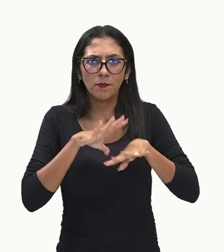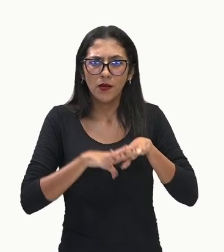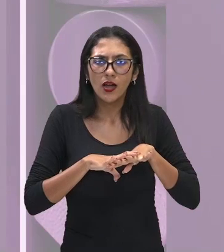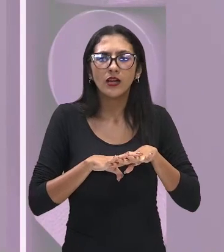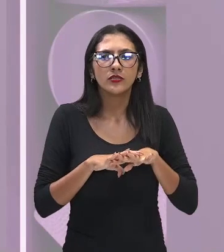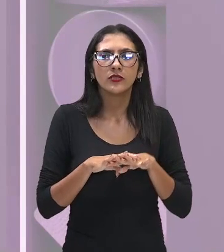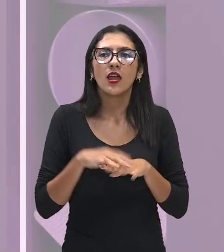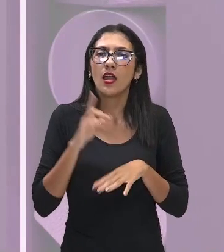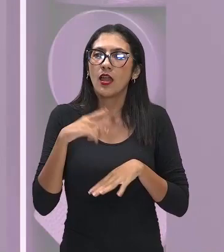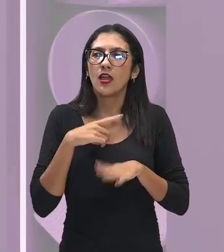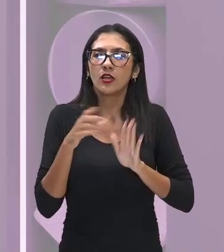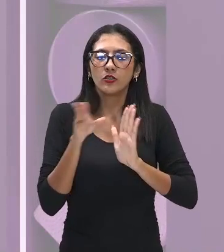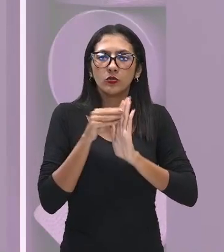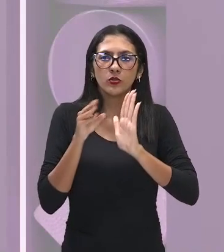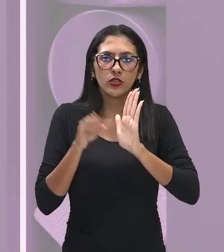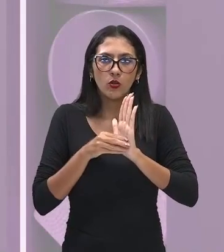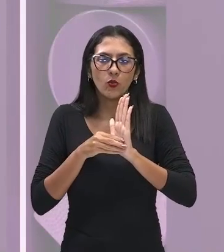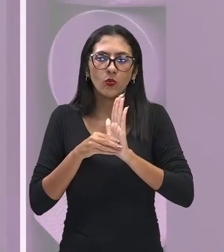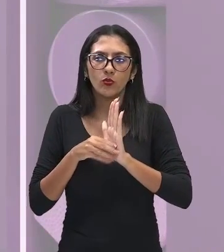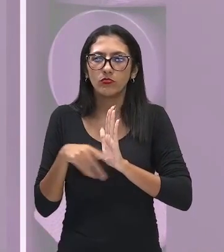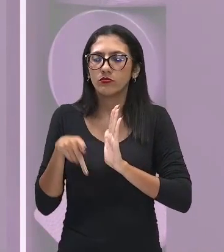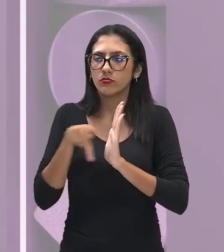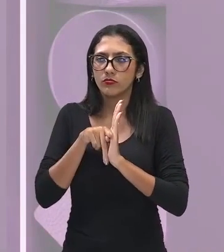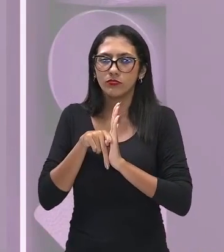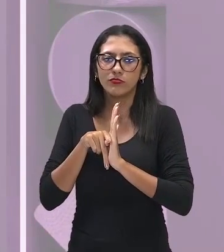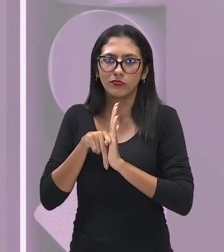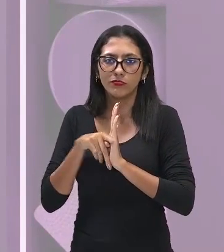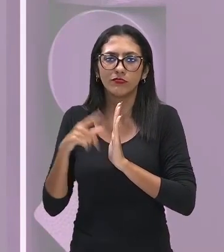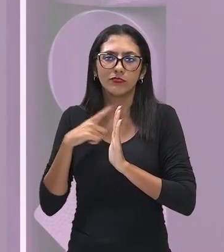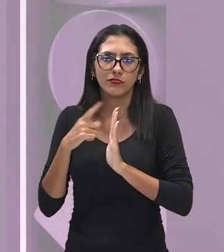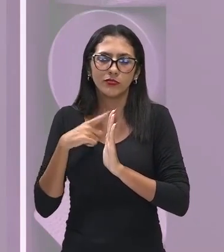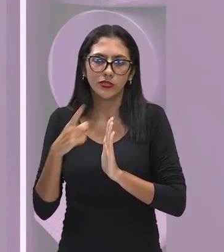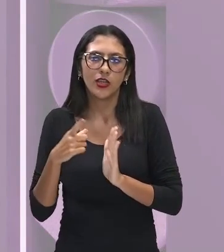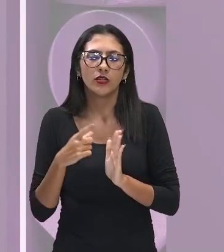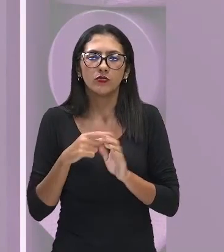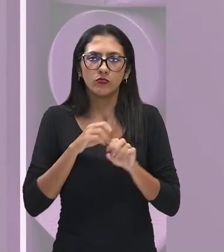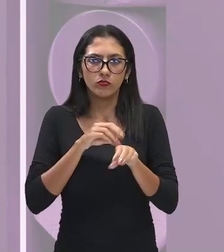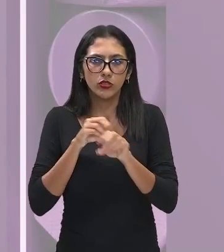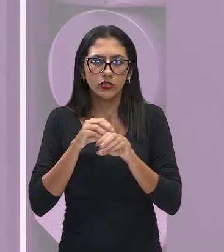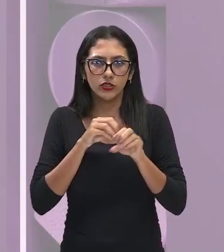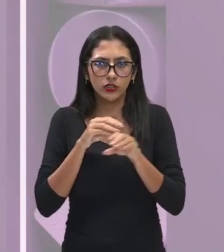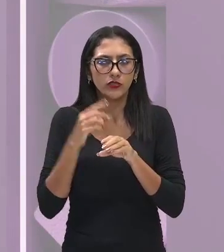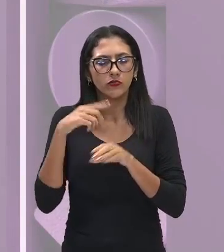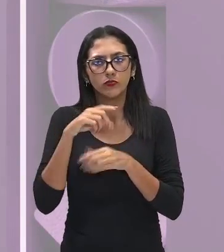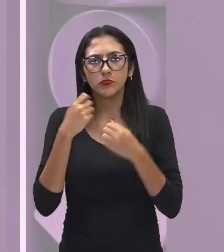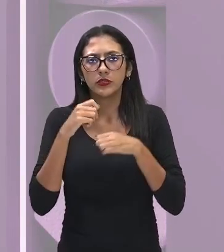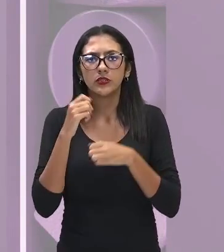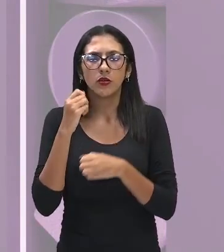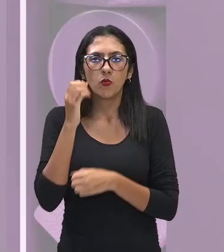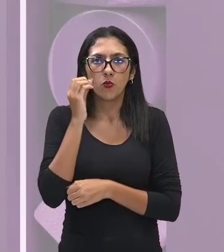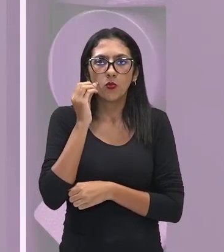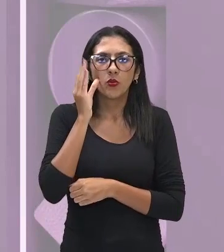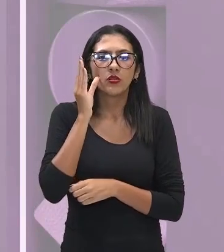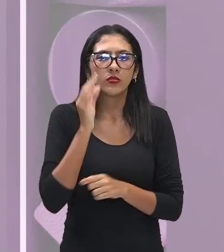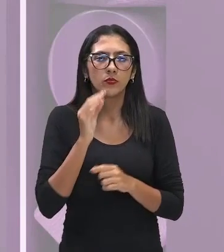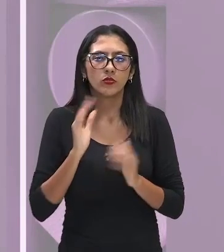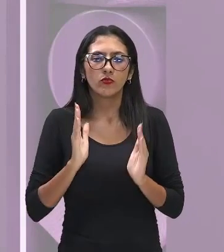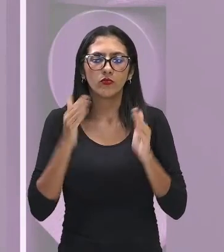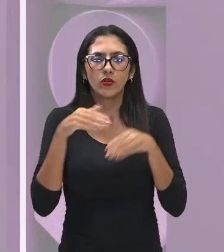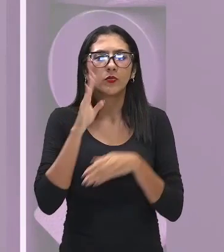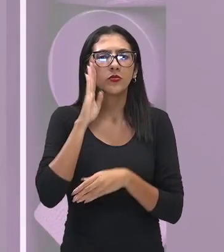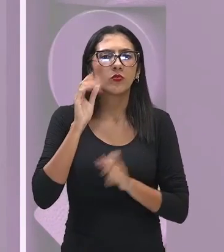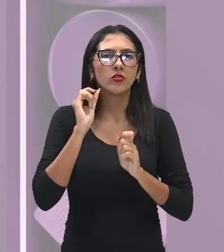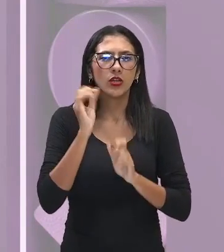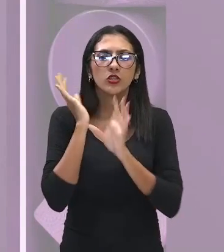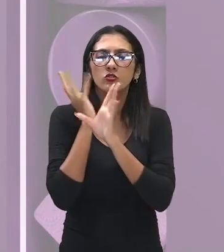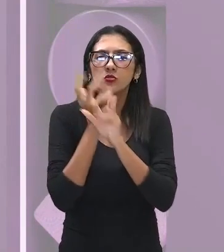esse conteúdo, né, da informação, né, ela visa não somente o cálculo,